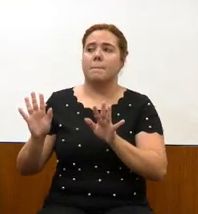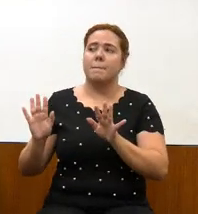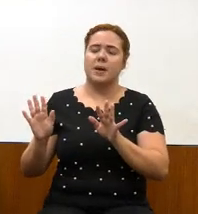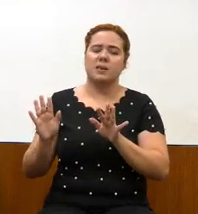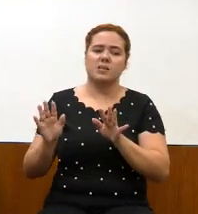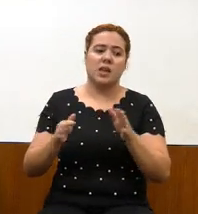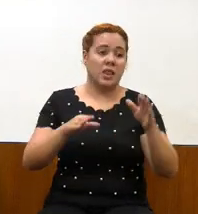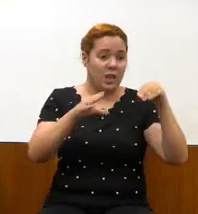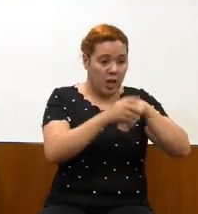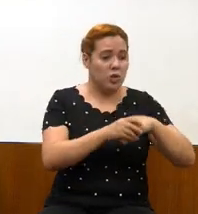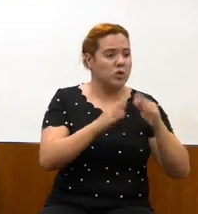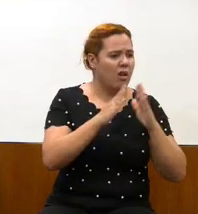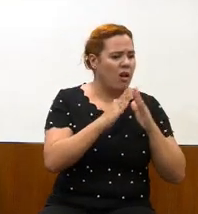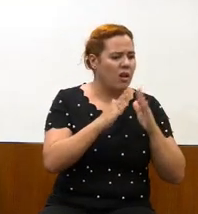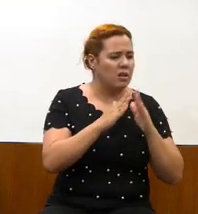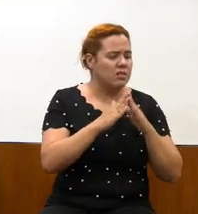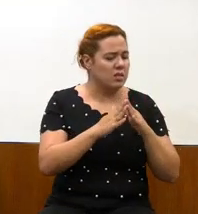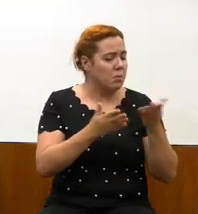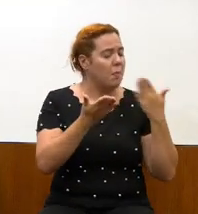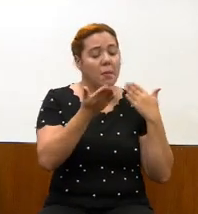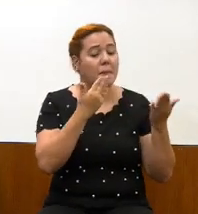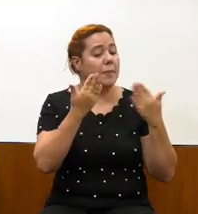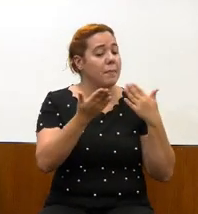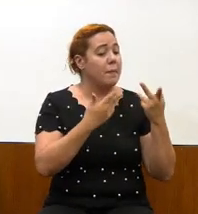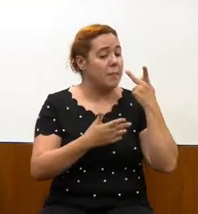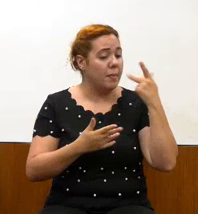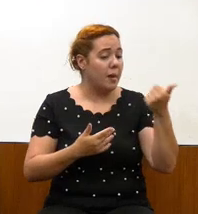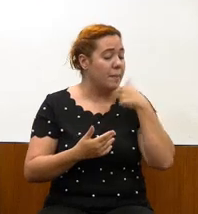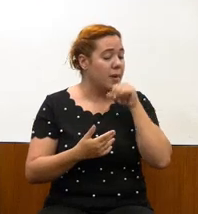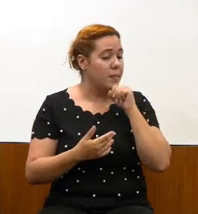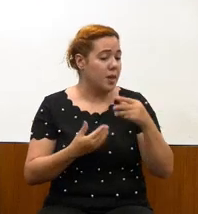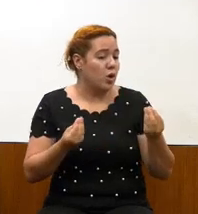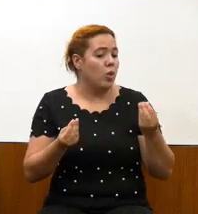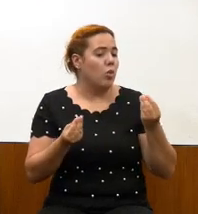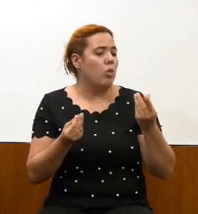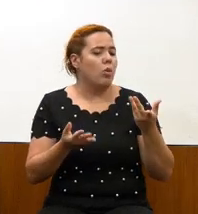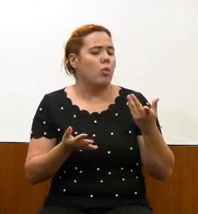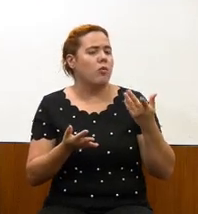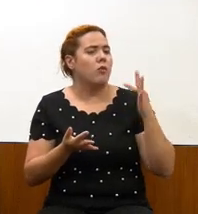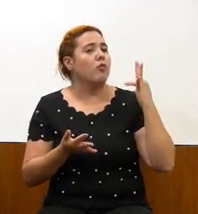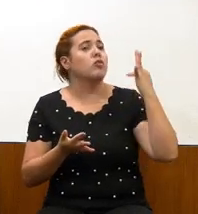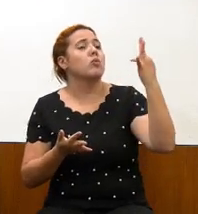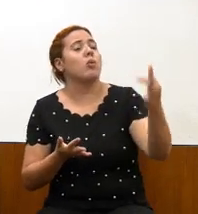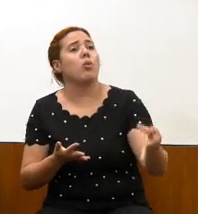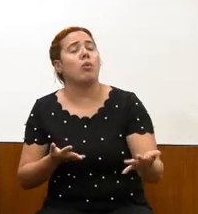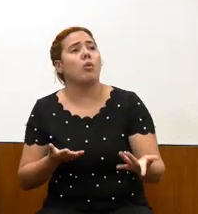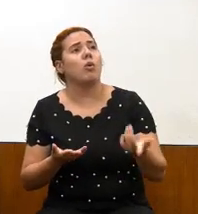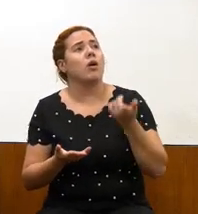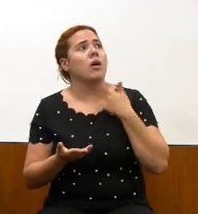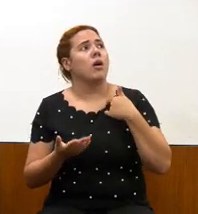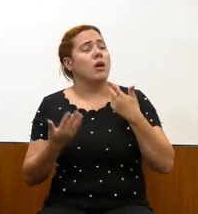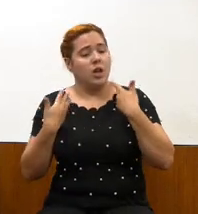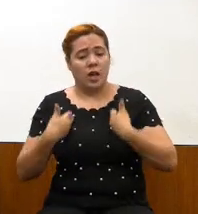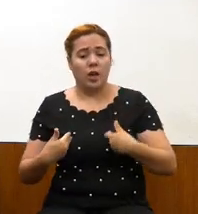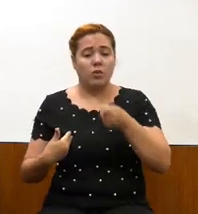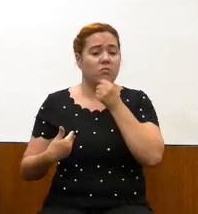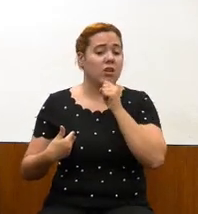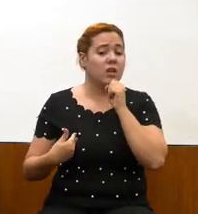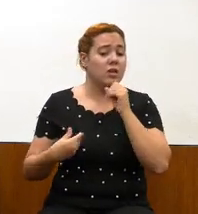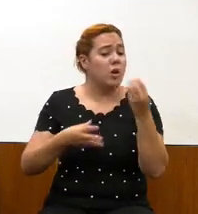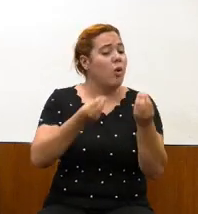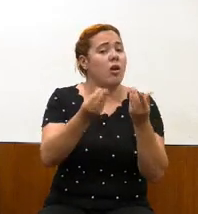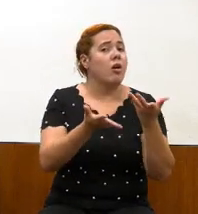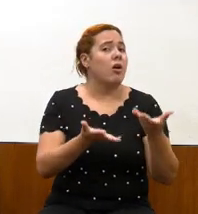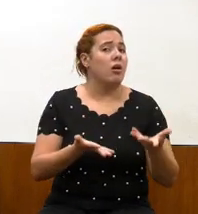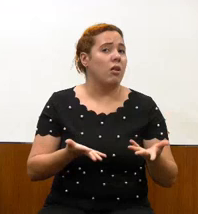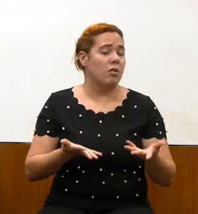na casa da gente. A gente não conversa com nossos pais, com as nossas mães, sobre o que a gente vai fazer do envelhecimento. A gente não